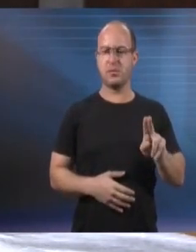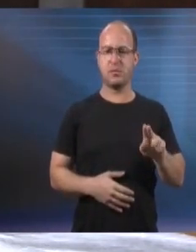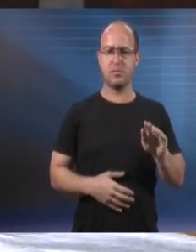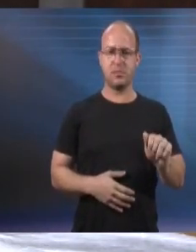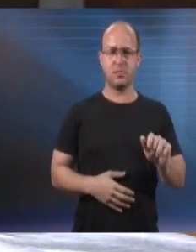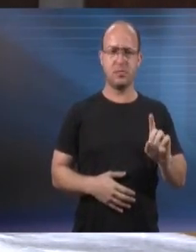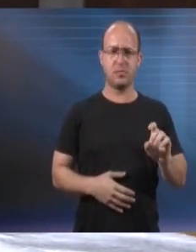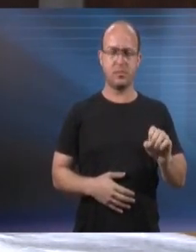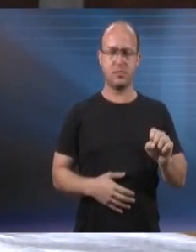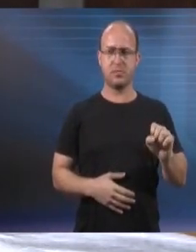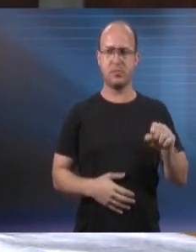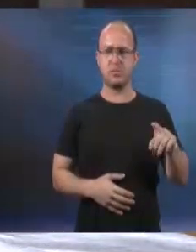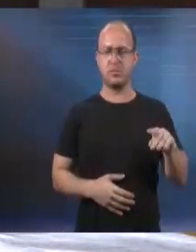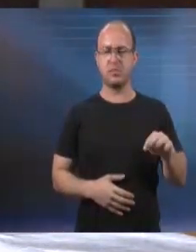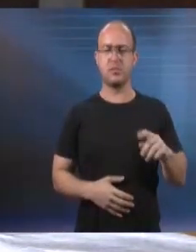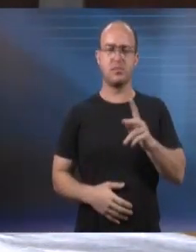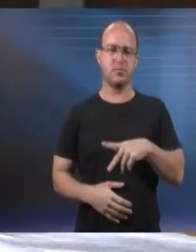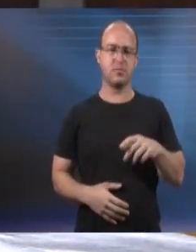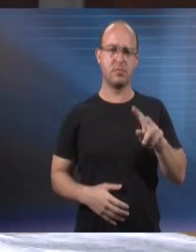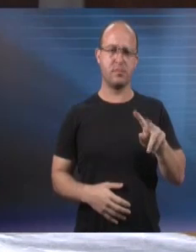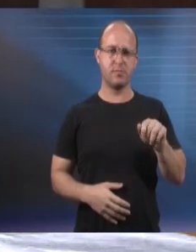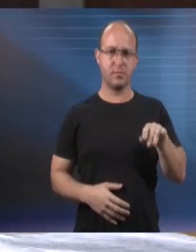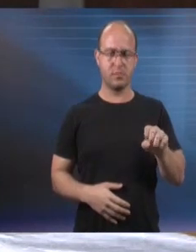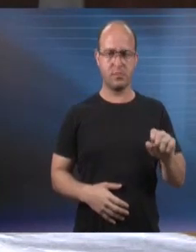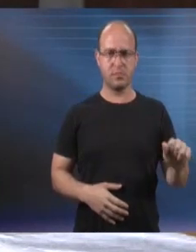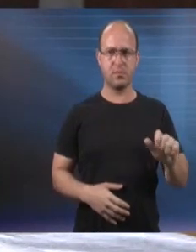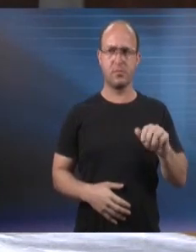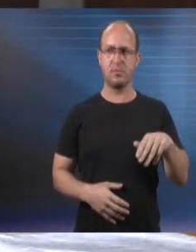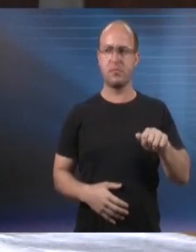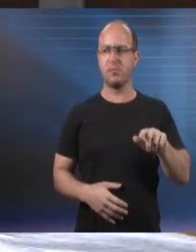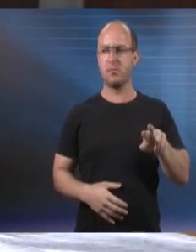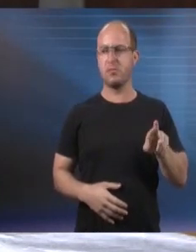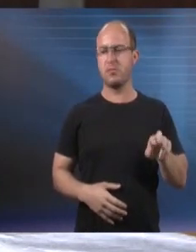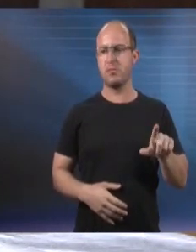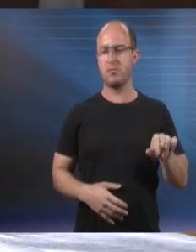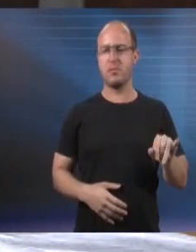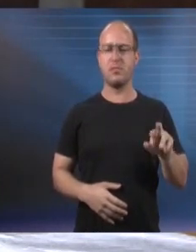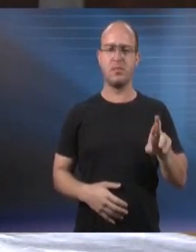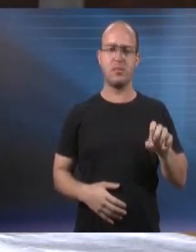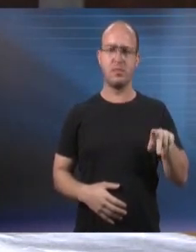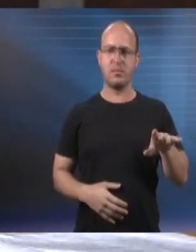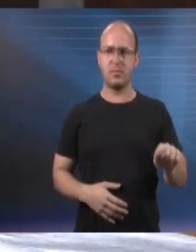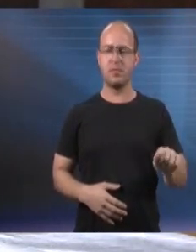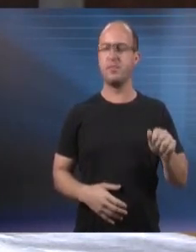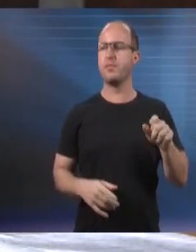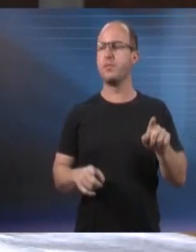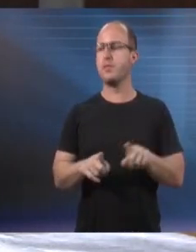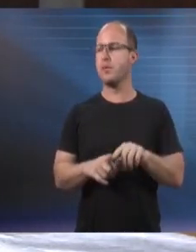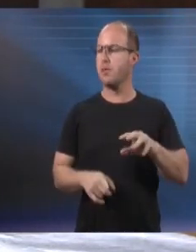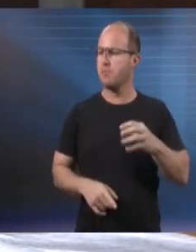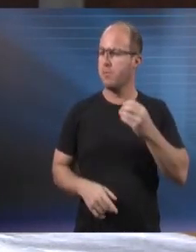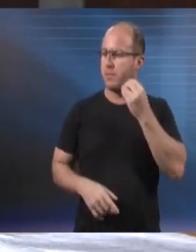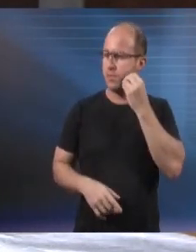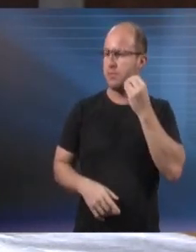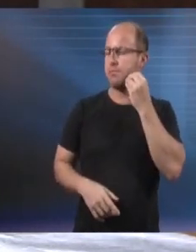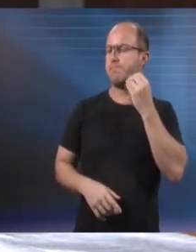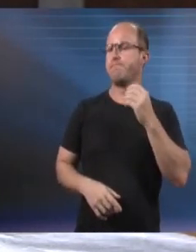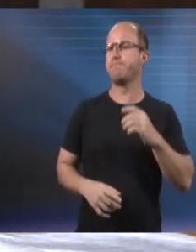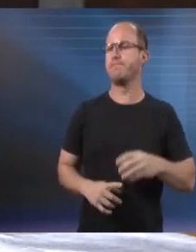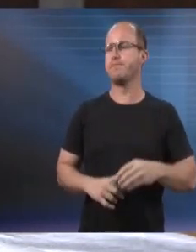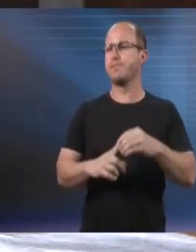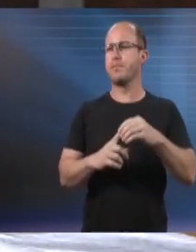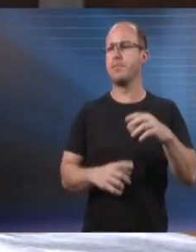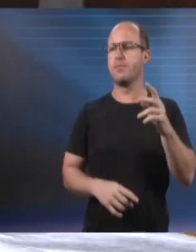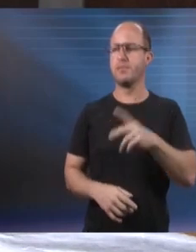As professoras Vanessa, Marli, Maiara e Rênia. E aproveitar aqui, que está também aqui presente,